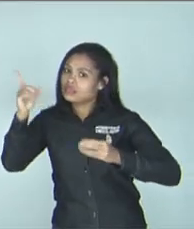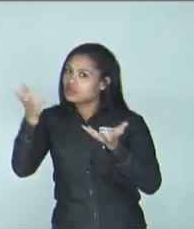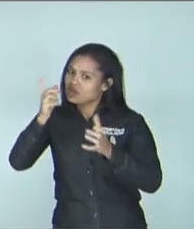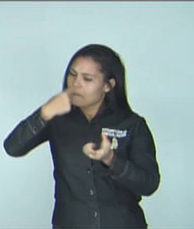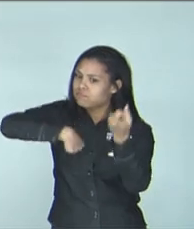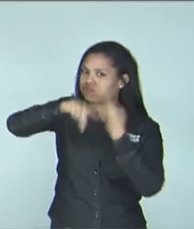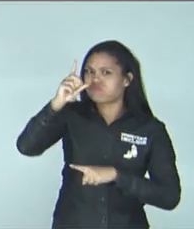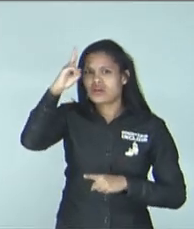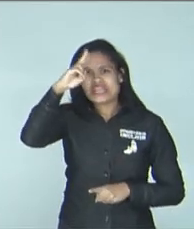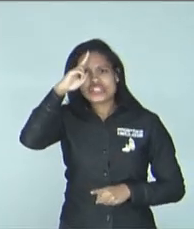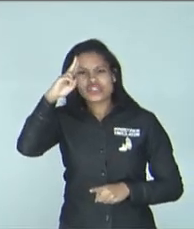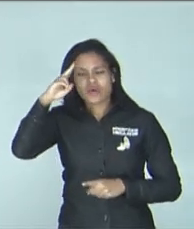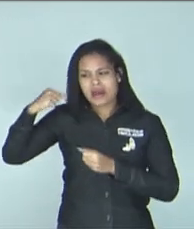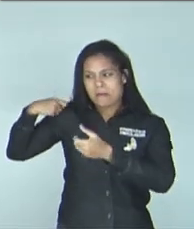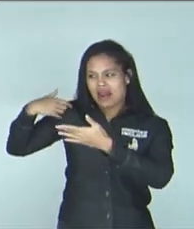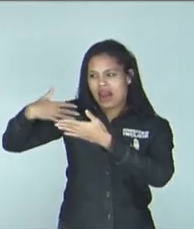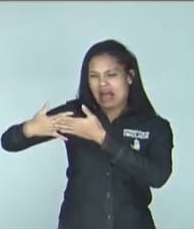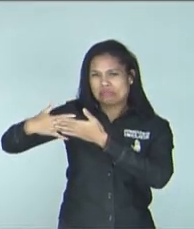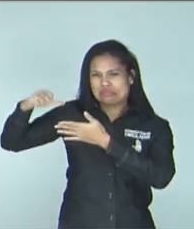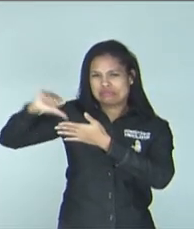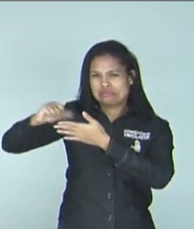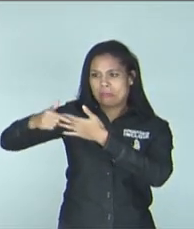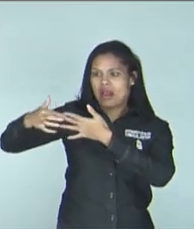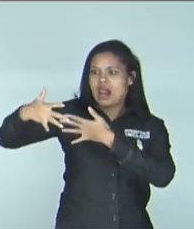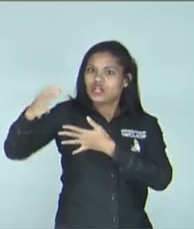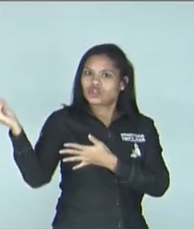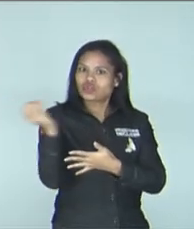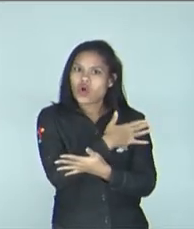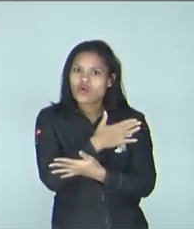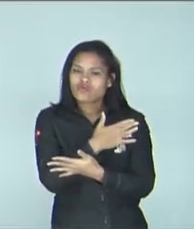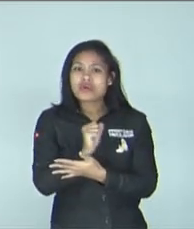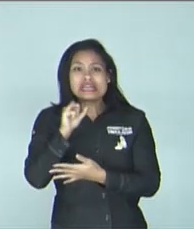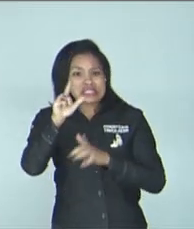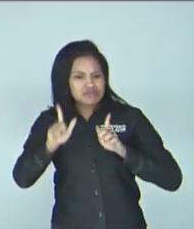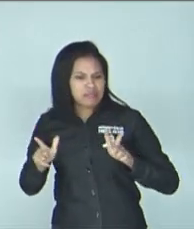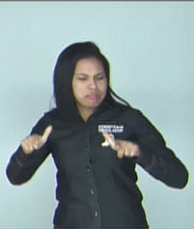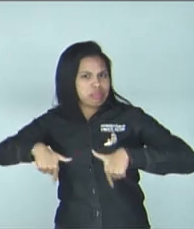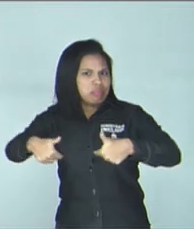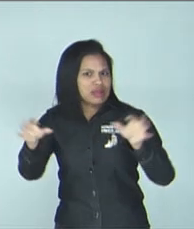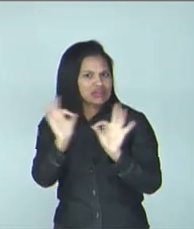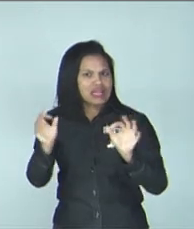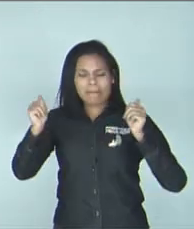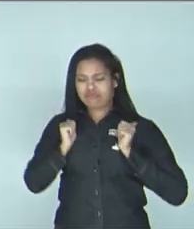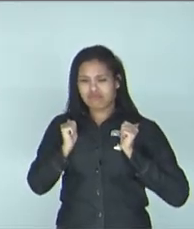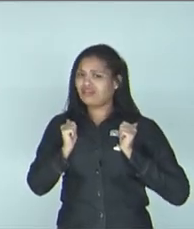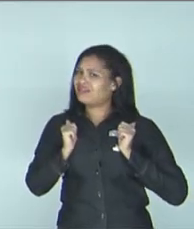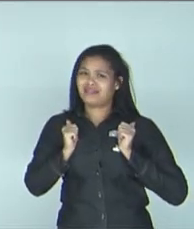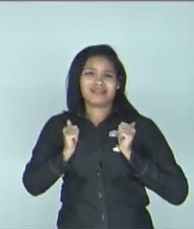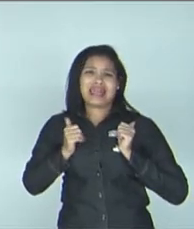e você não aprende a lição no meio dessa crise se depender de você a crise continua só